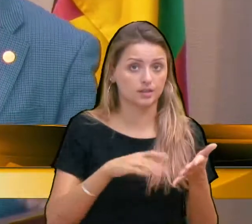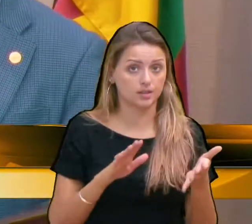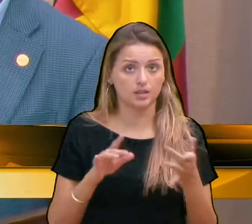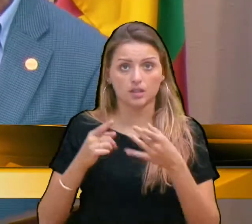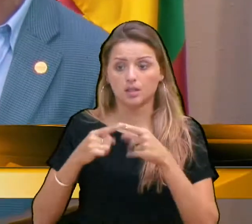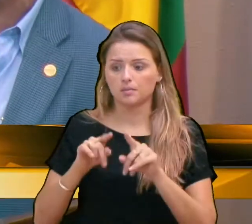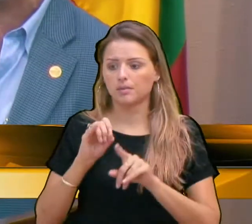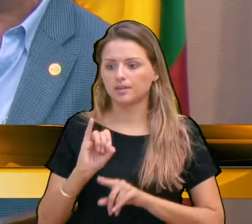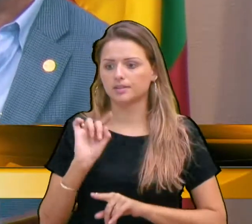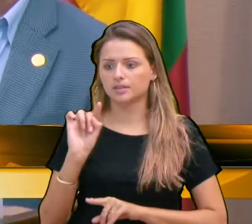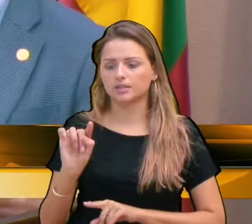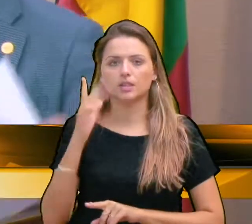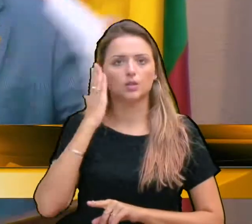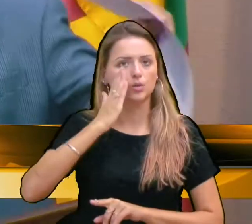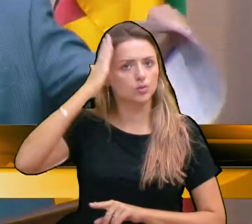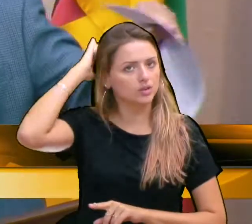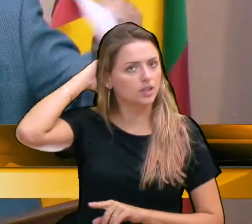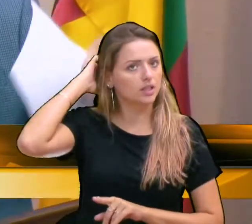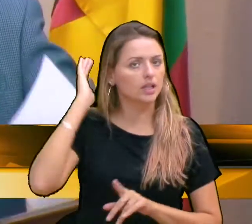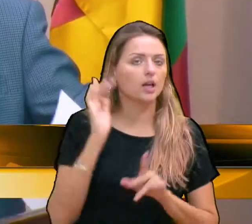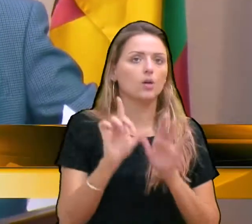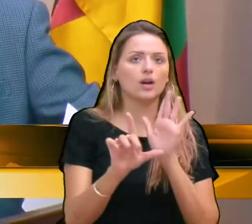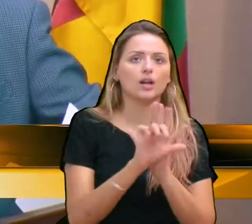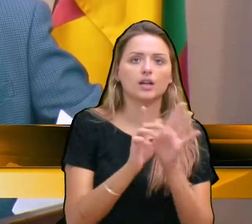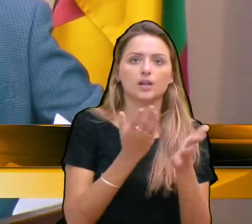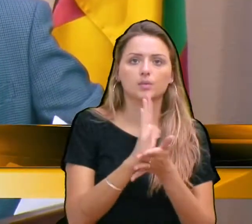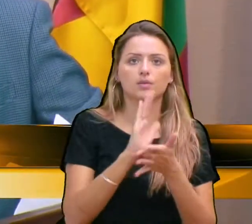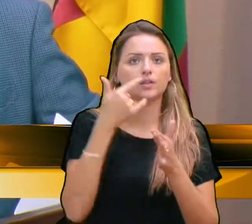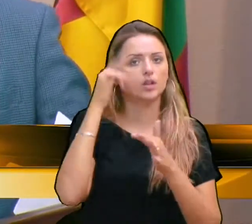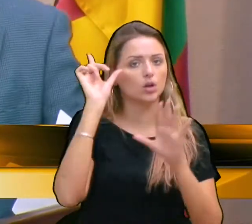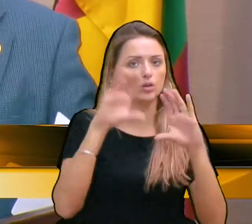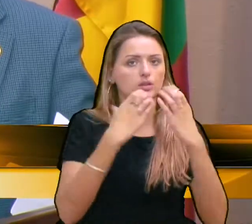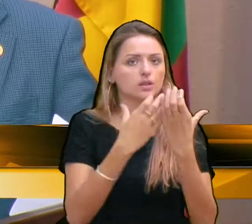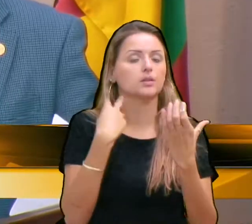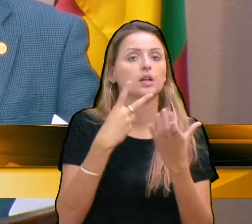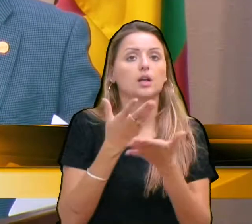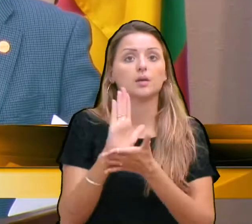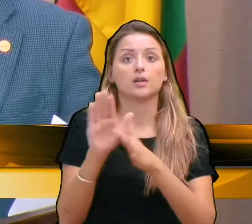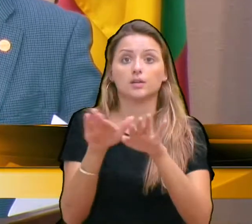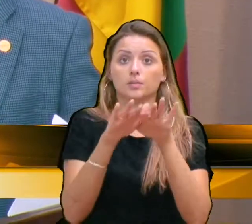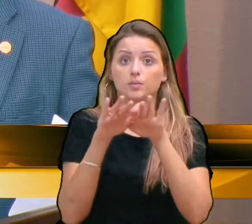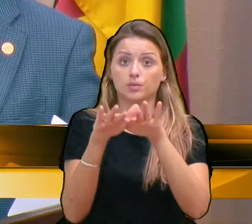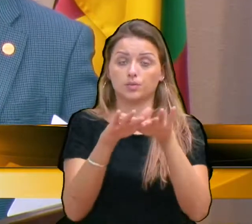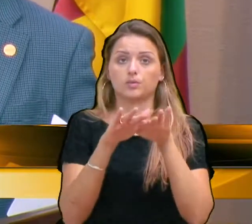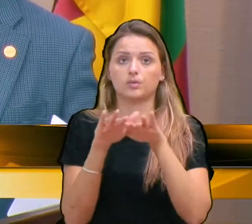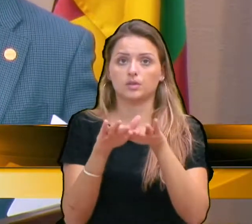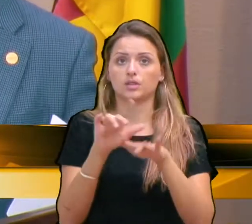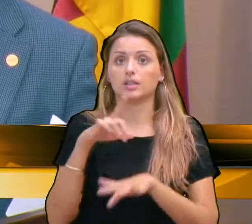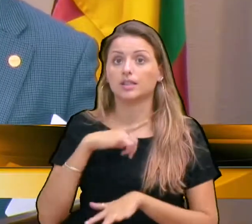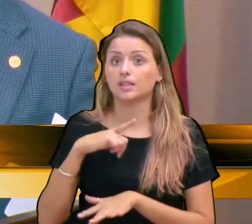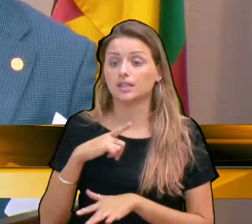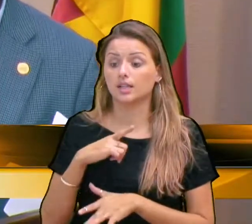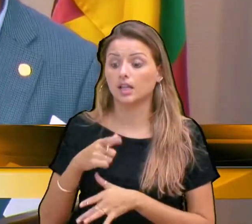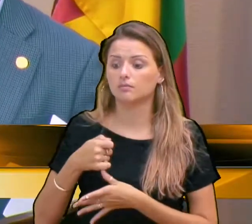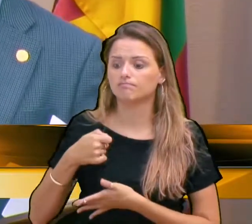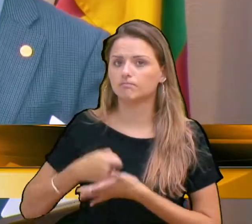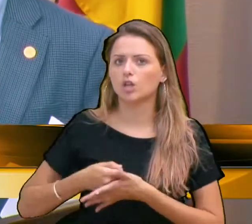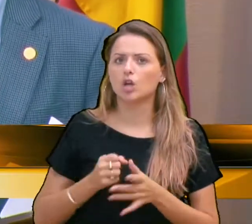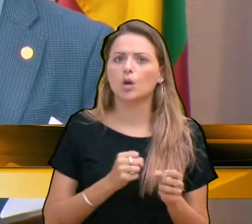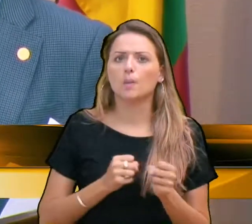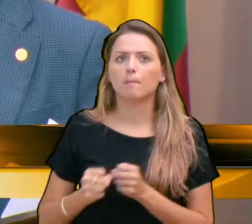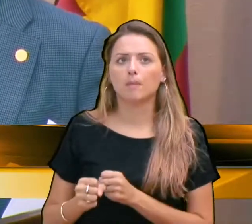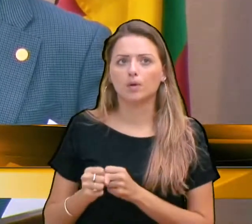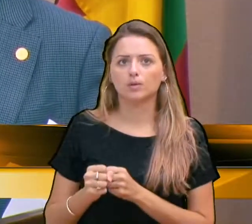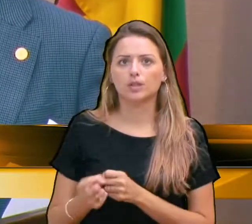senhor prefeito vetar a lei aprovada ontem por esta casa por unanimidade, que tenha hombridade de enviar para